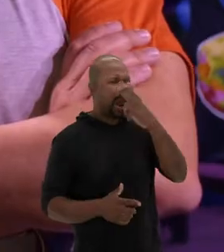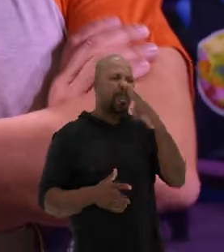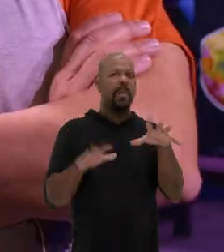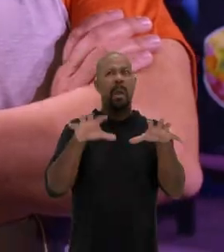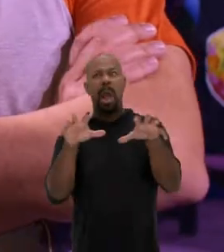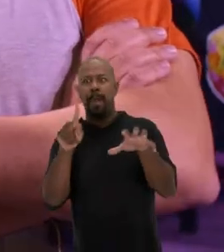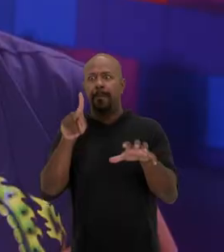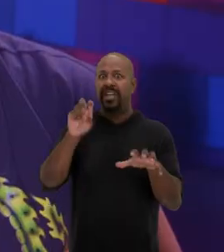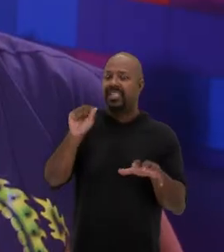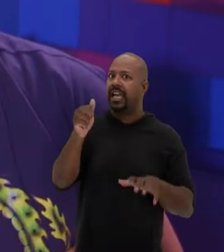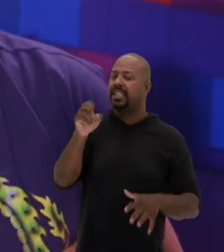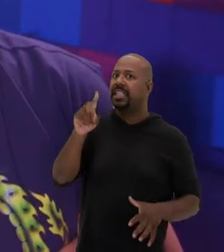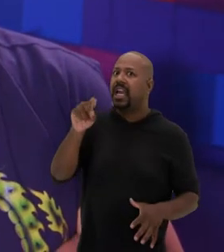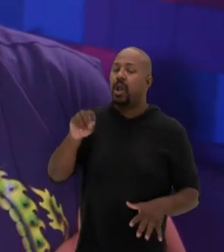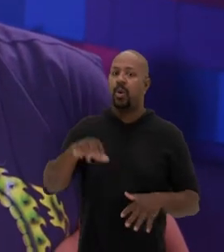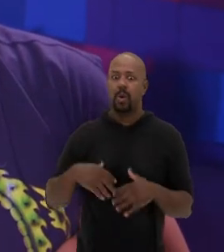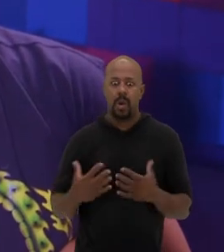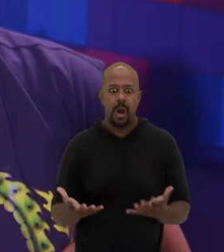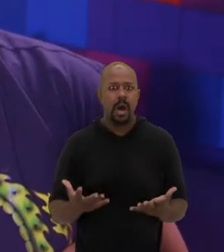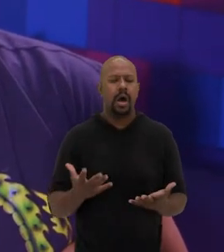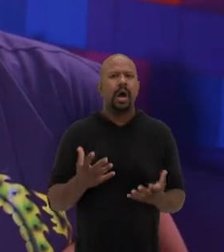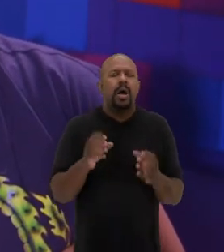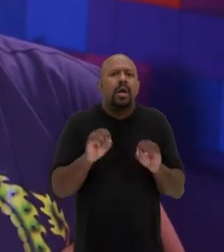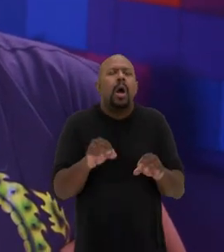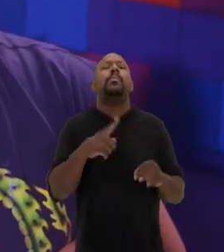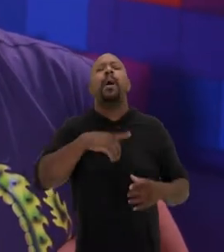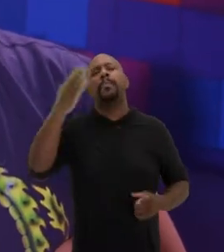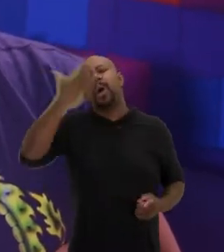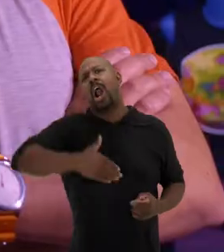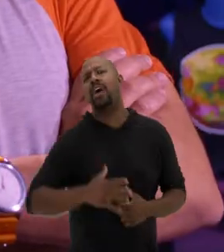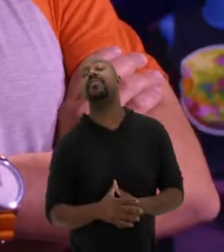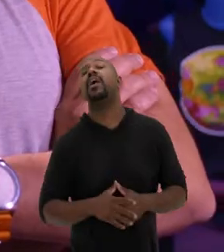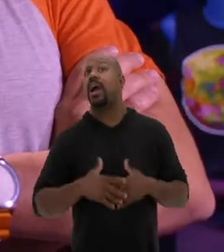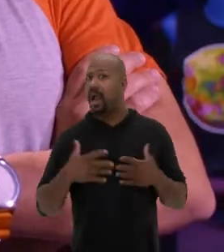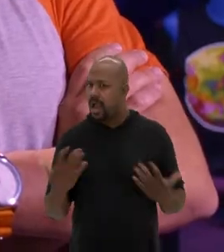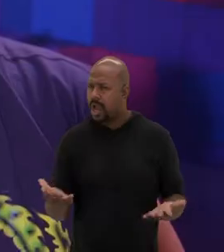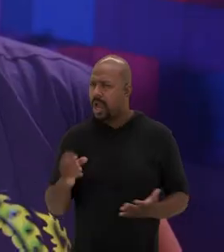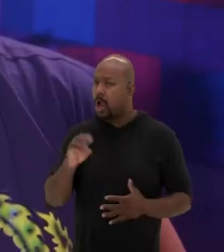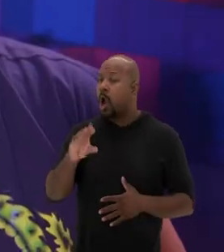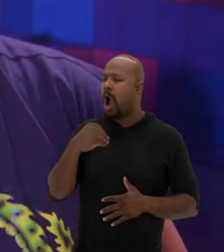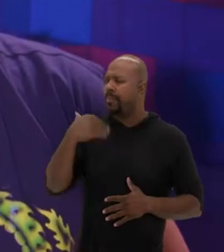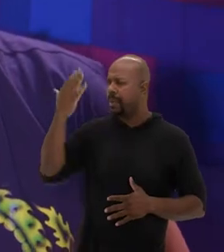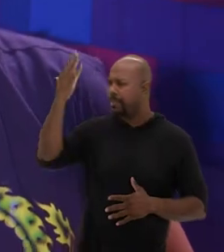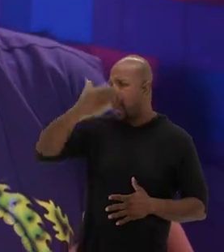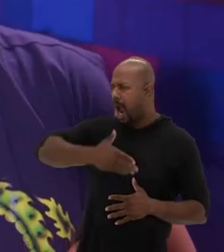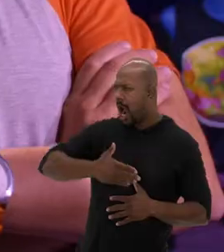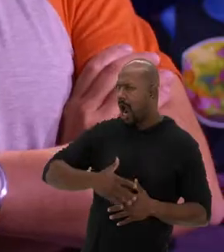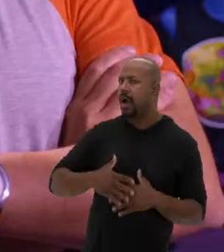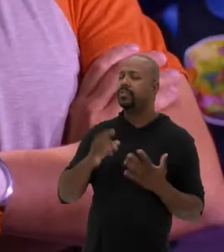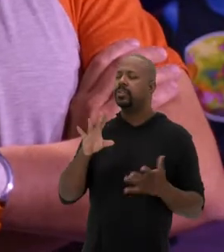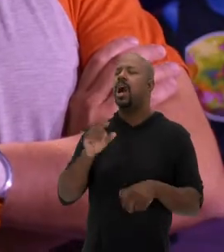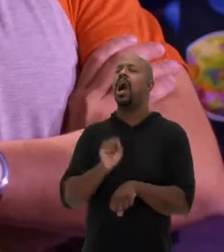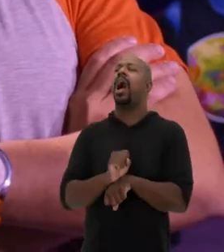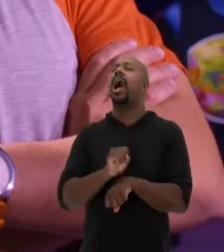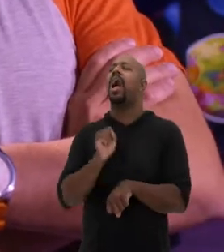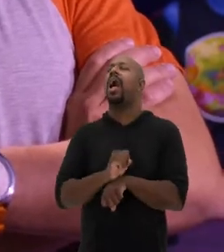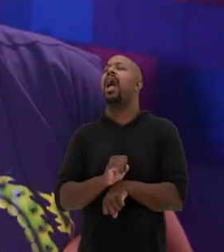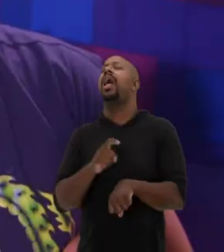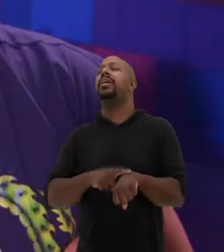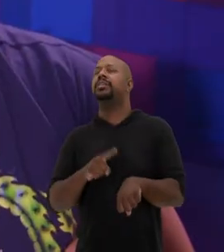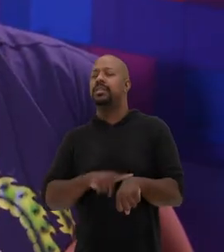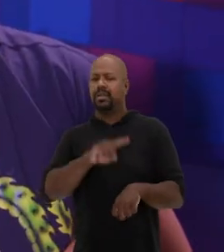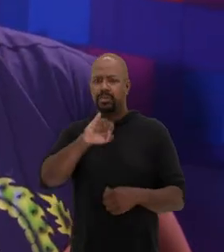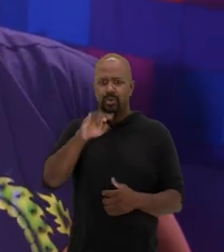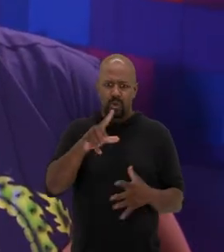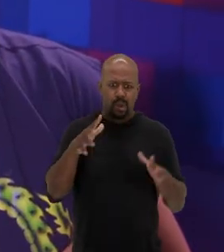de pesadelo. E onde estão as provas? Onde estão as provas? É só questão de tempo.